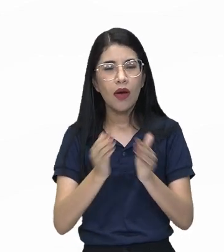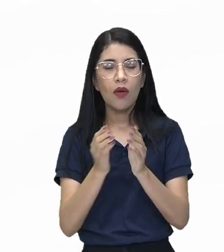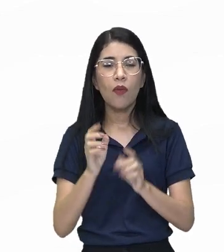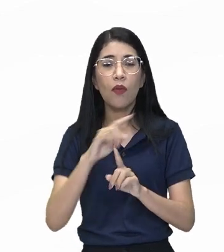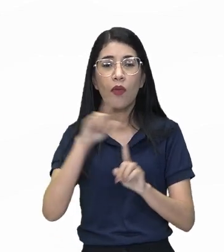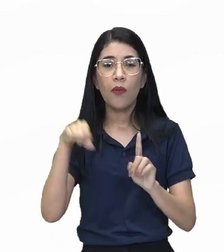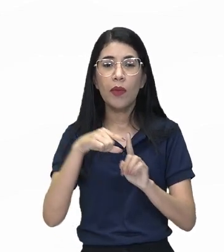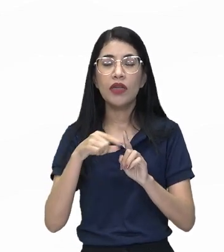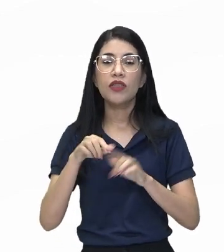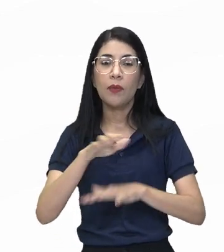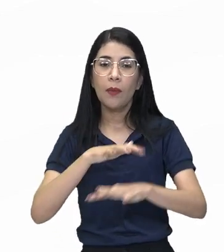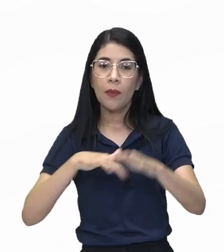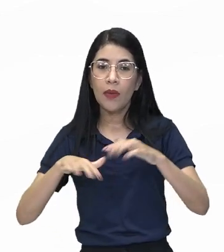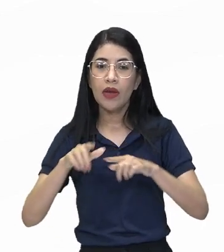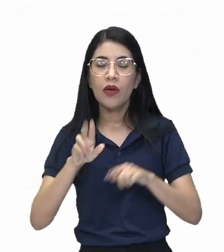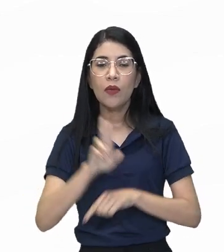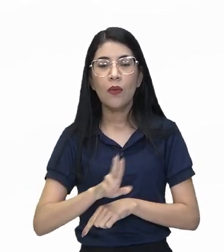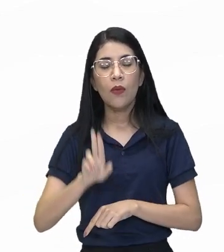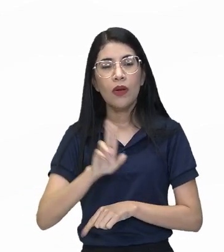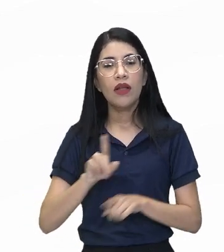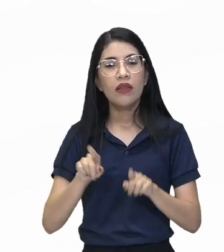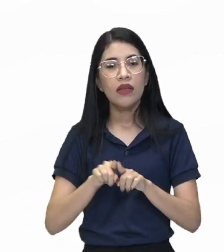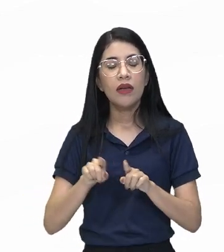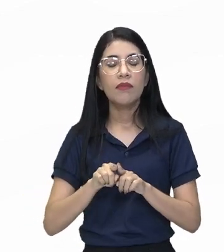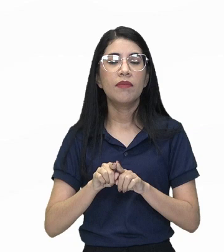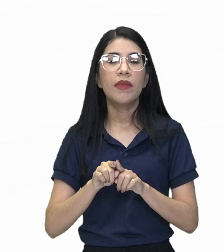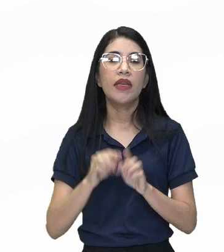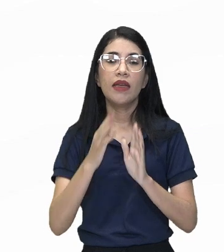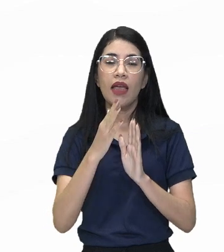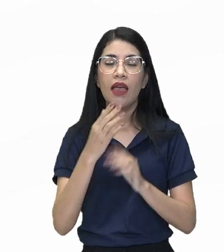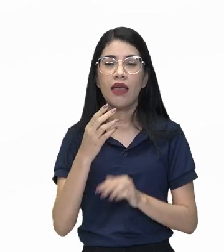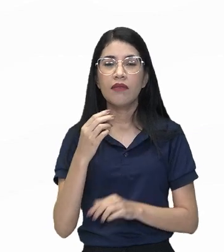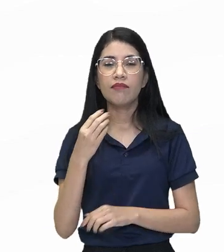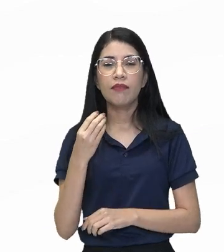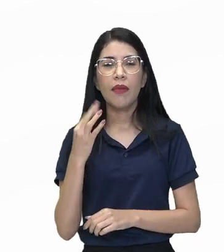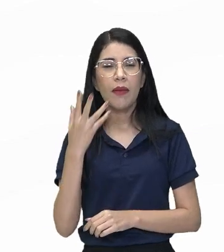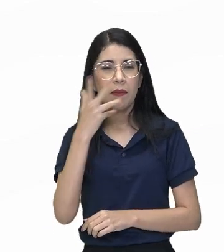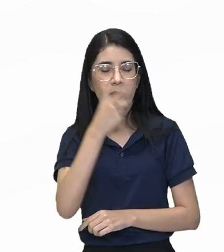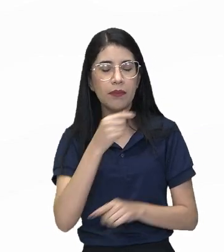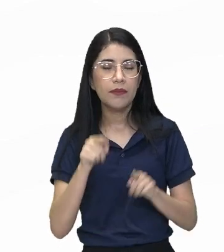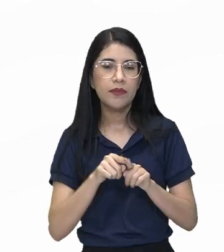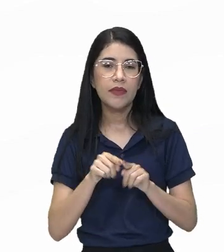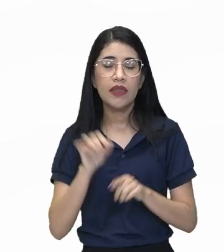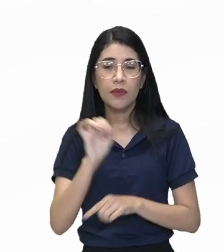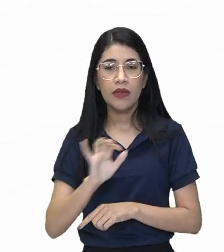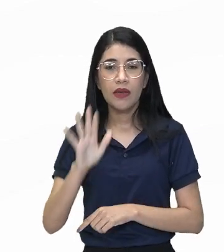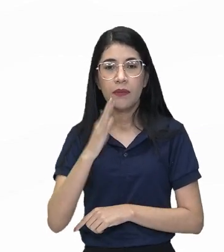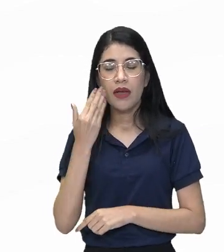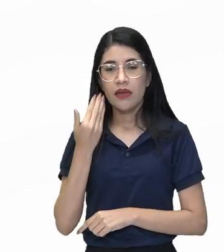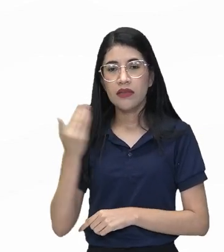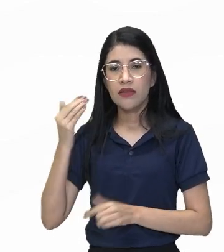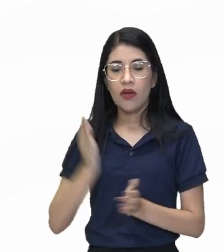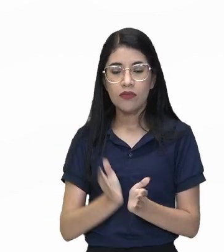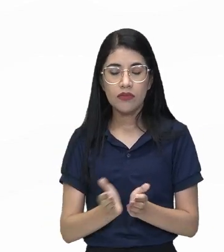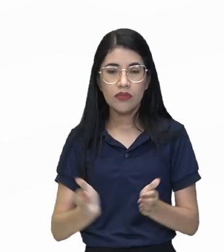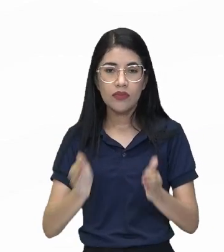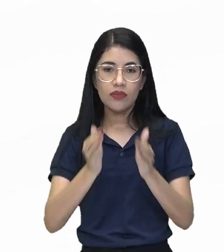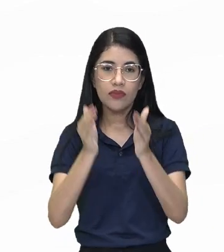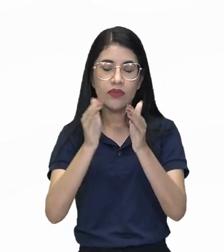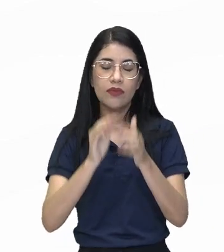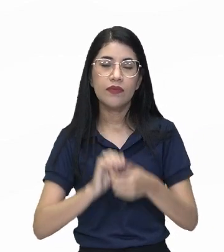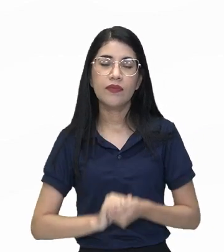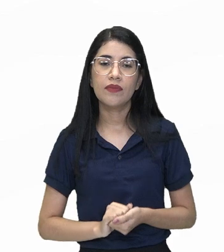místicos, utilitários ou estéticos. Então, mais uma vez, a gente tem aí a imagem das cerâmicas.